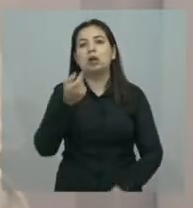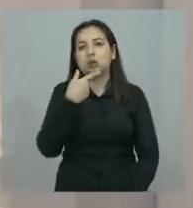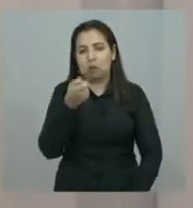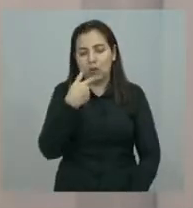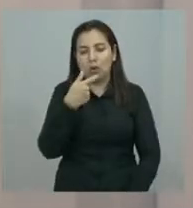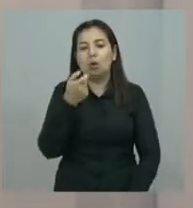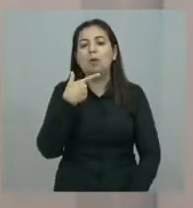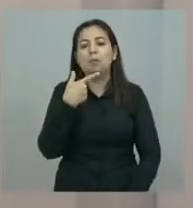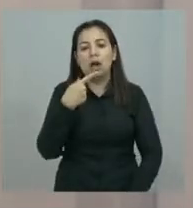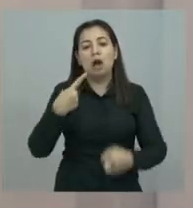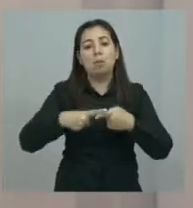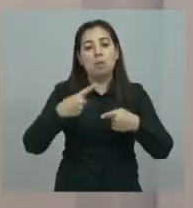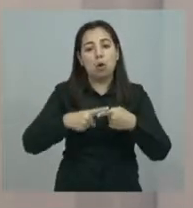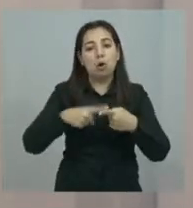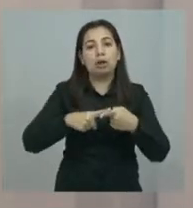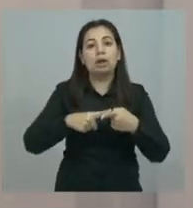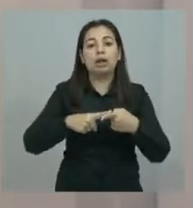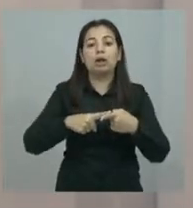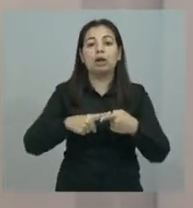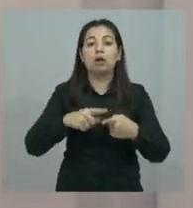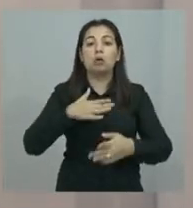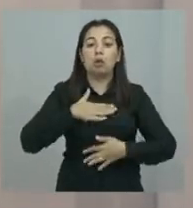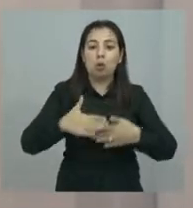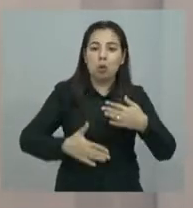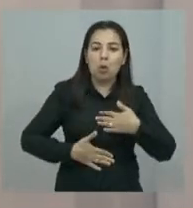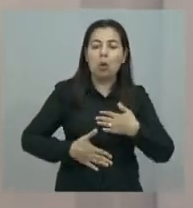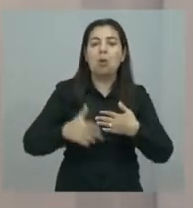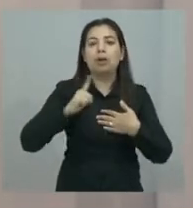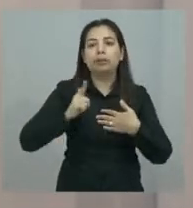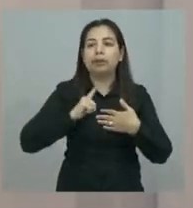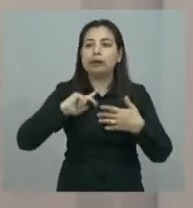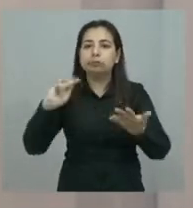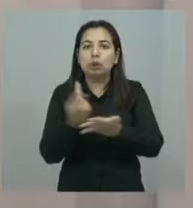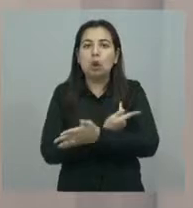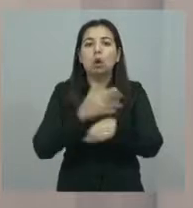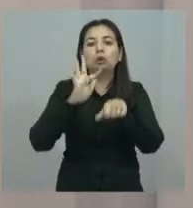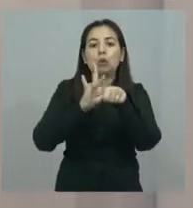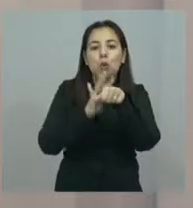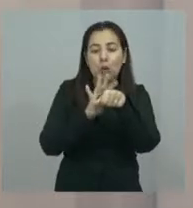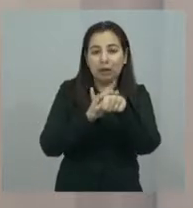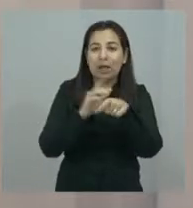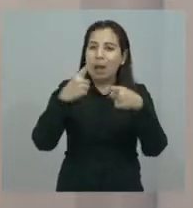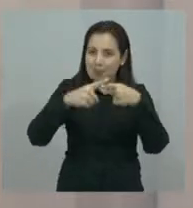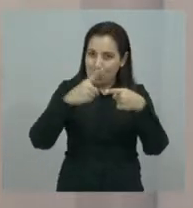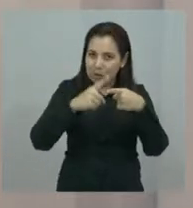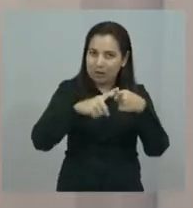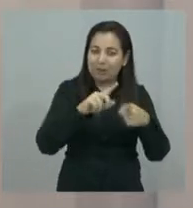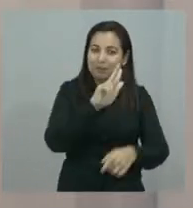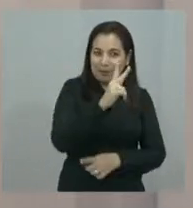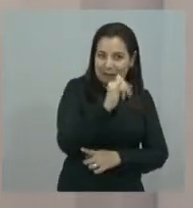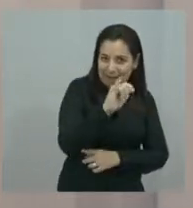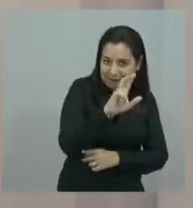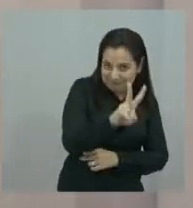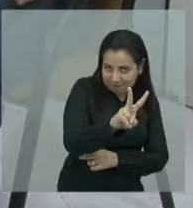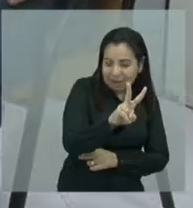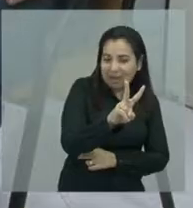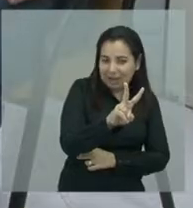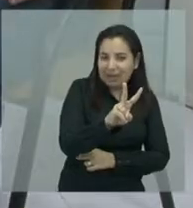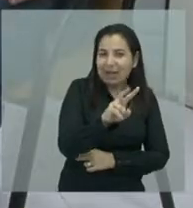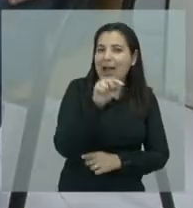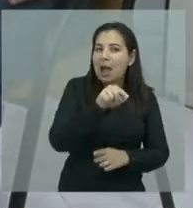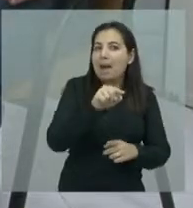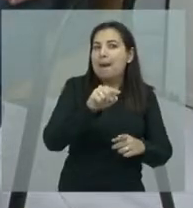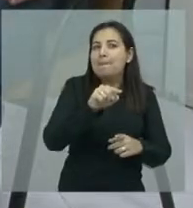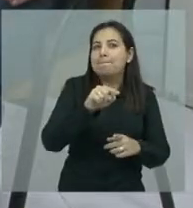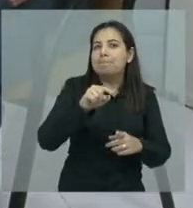organismo não venha a sucumbir com alguma doença oportunista, porque o HIV... Costuma dizer os médicos que o HIV